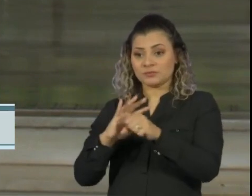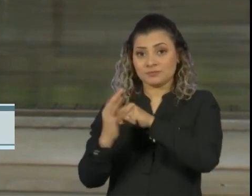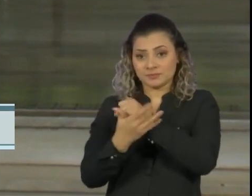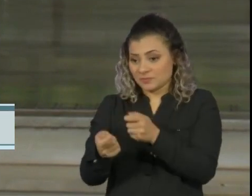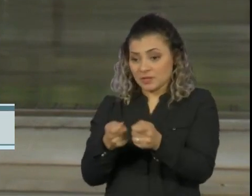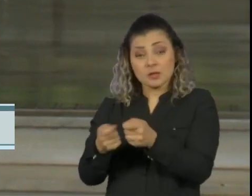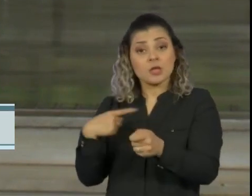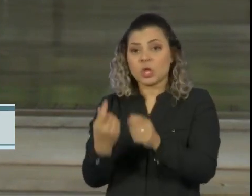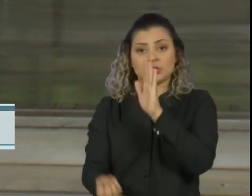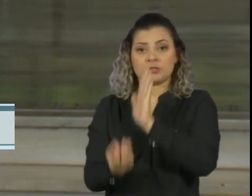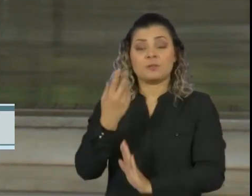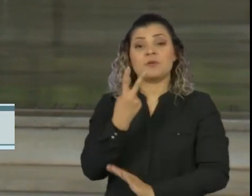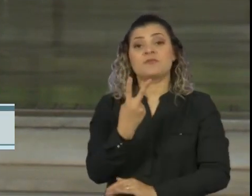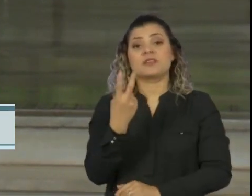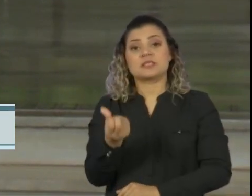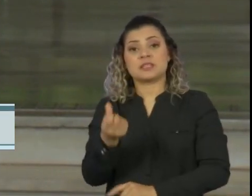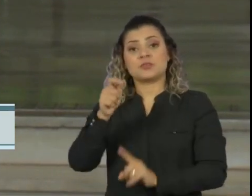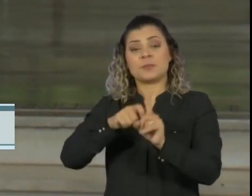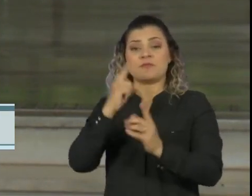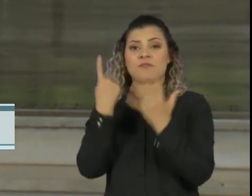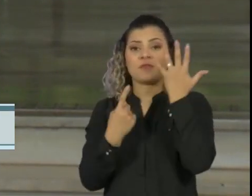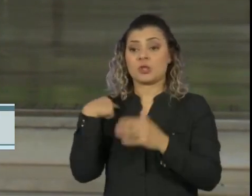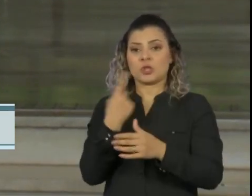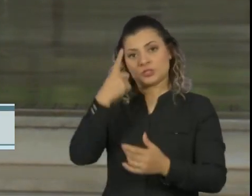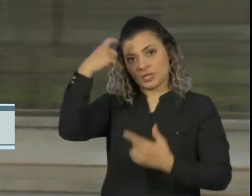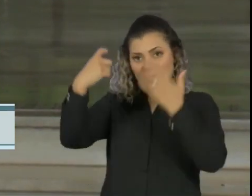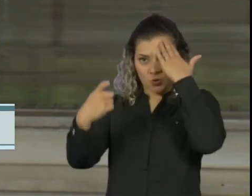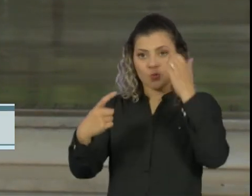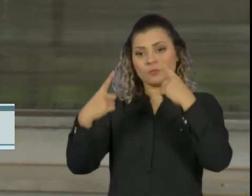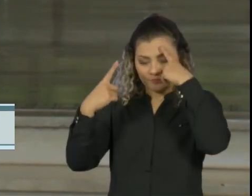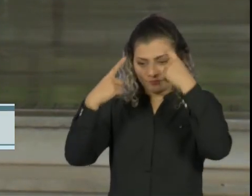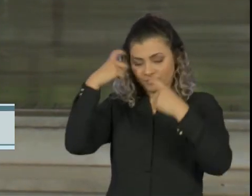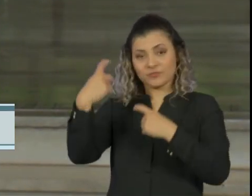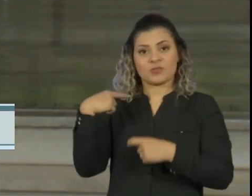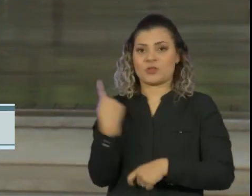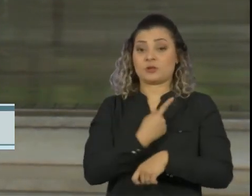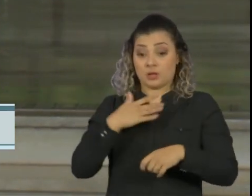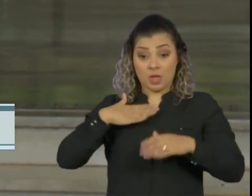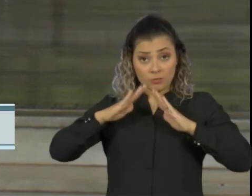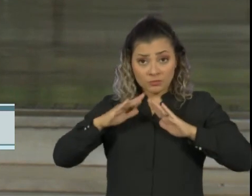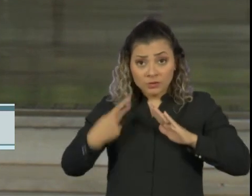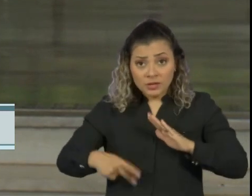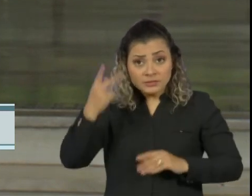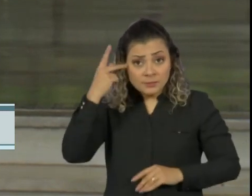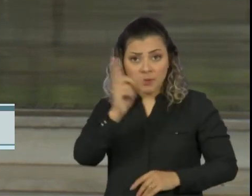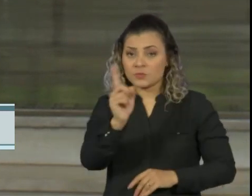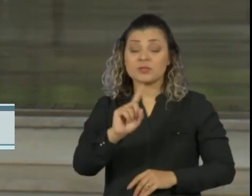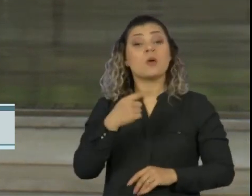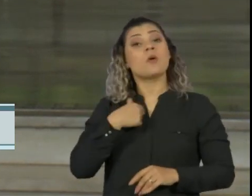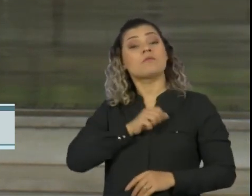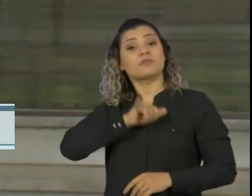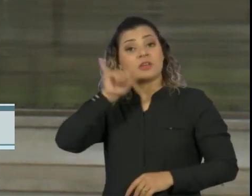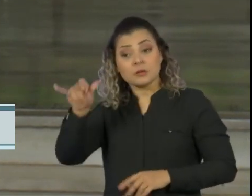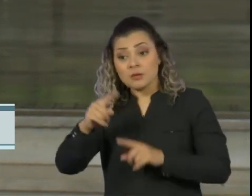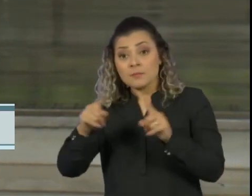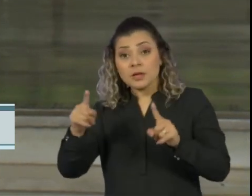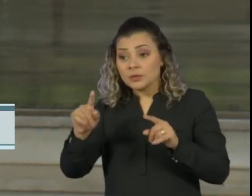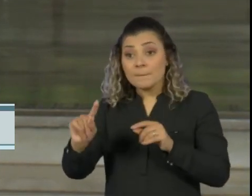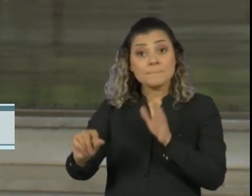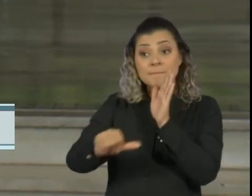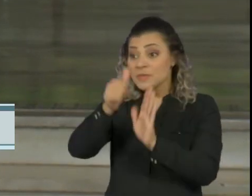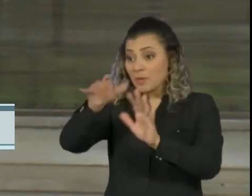Brasil, no dia 26 de fevereiro. Eu não estava em São Paulo, tive a informação de que o primeiro